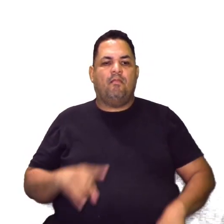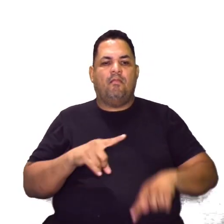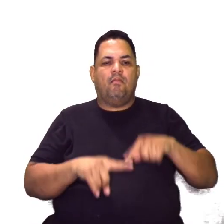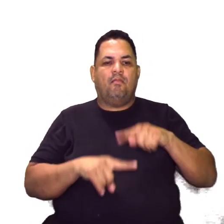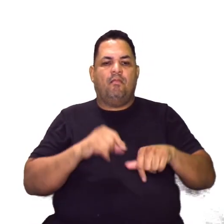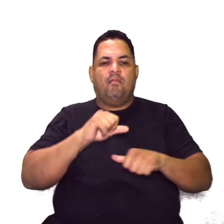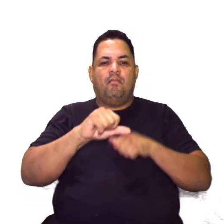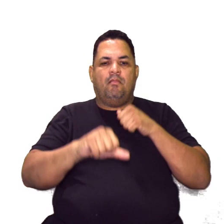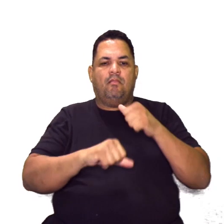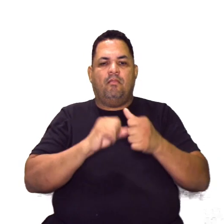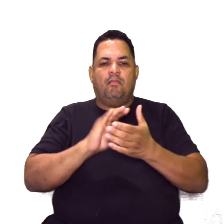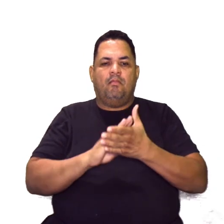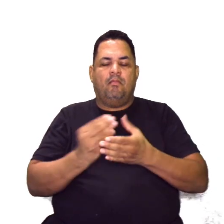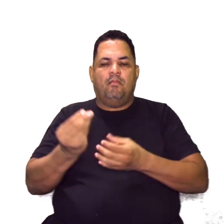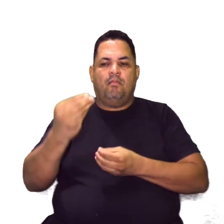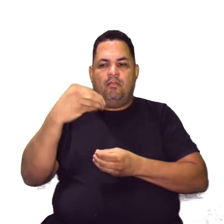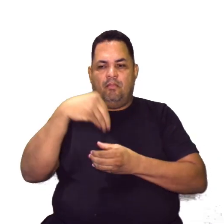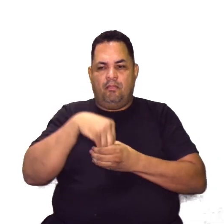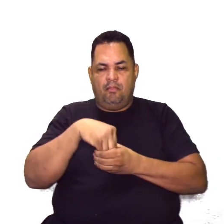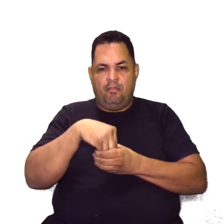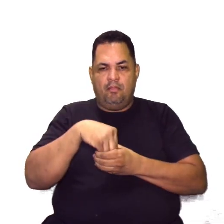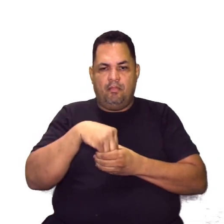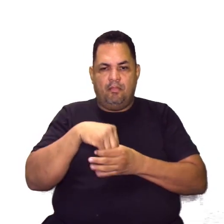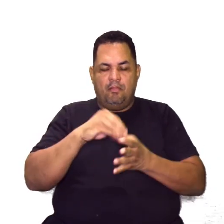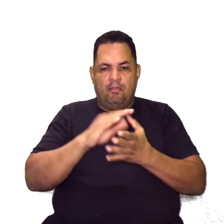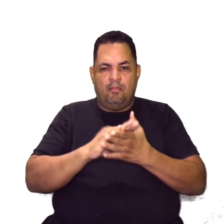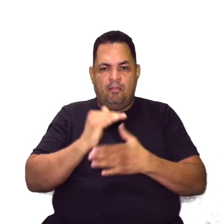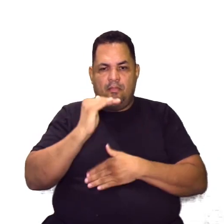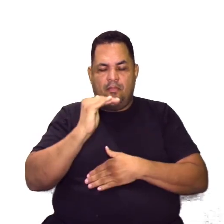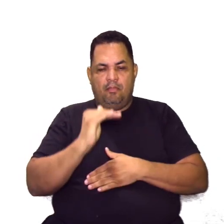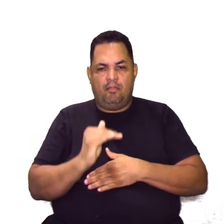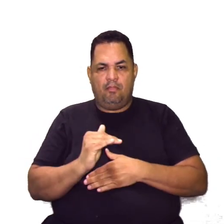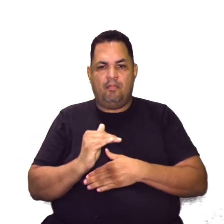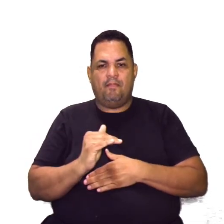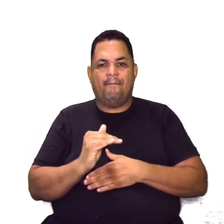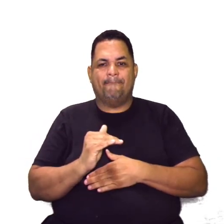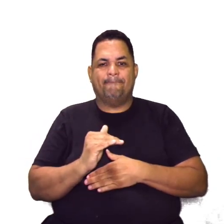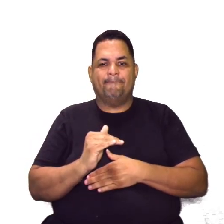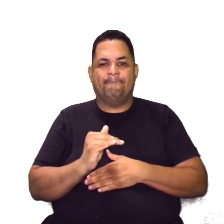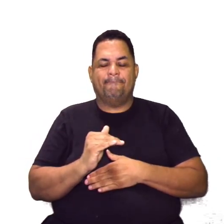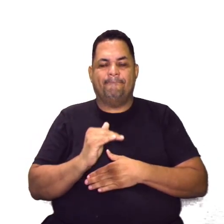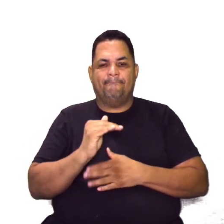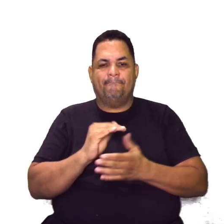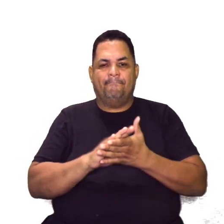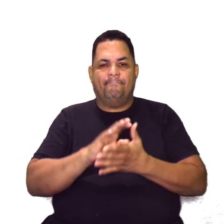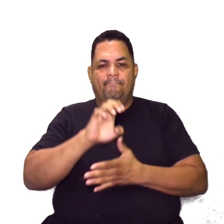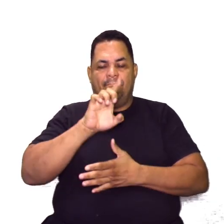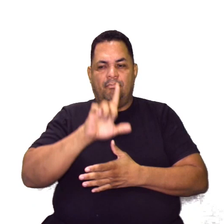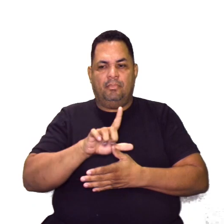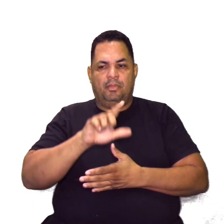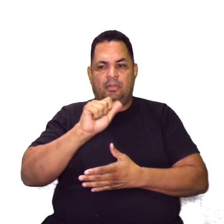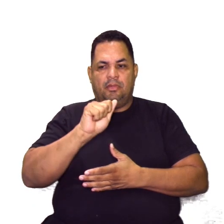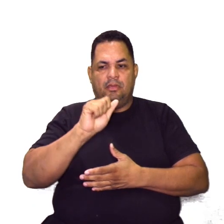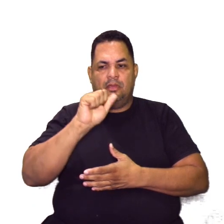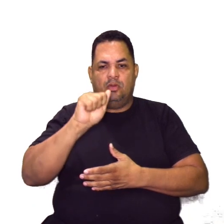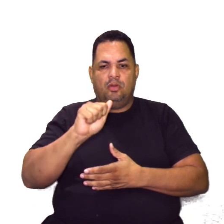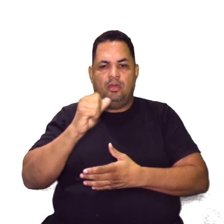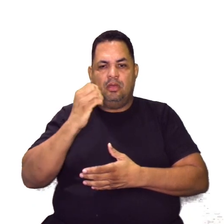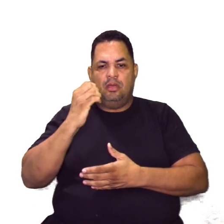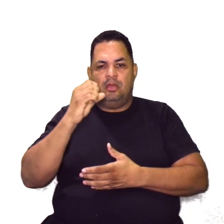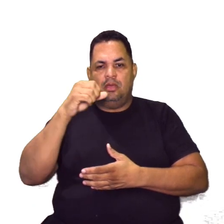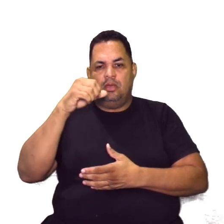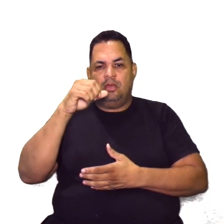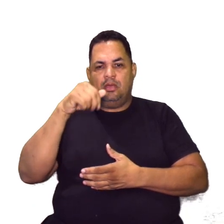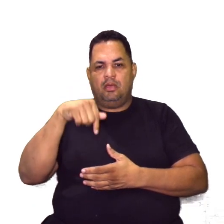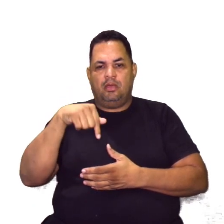os elementos de transição internas, que são o quê? O lantanídeo e os actinídeos, quando faz